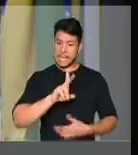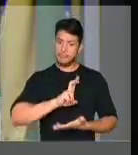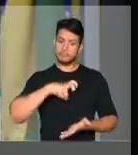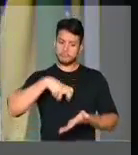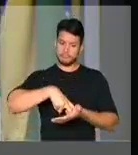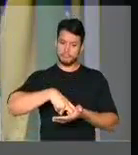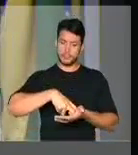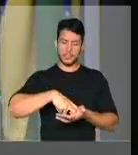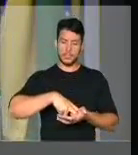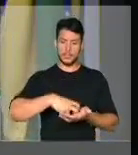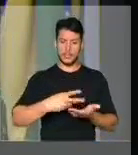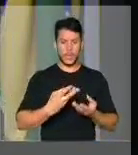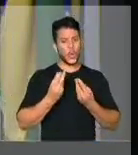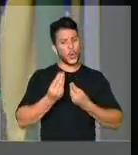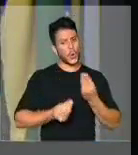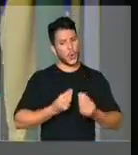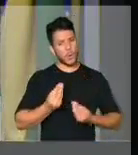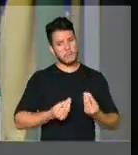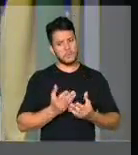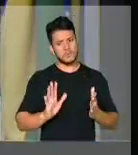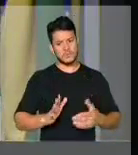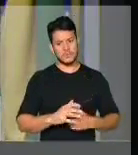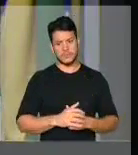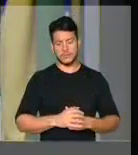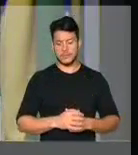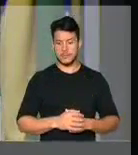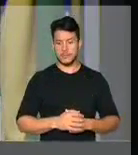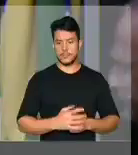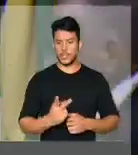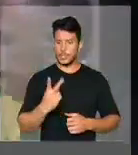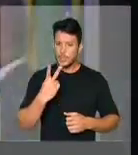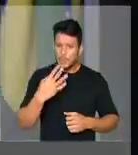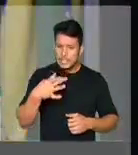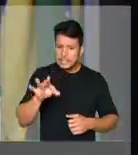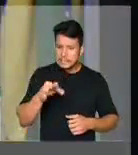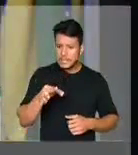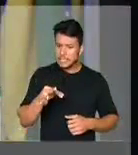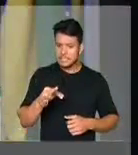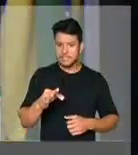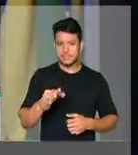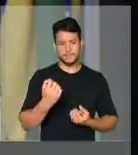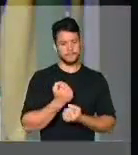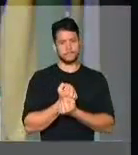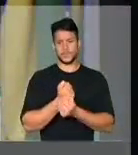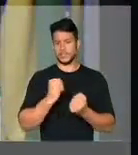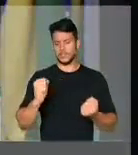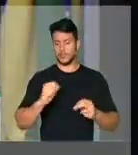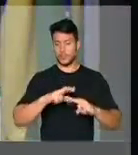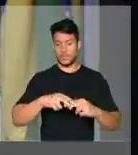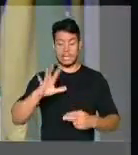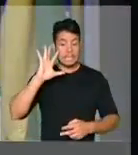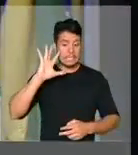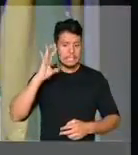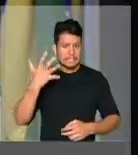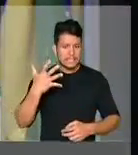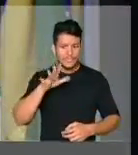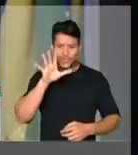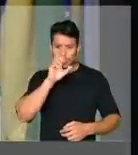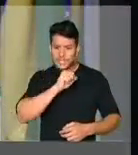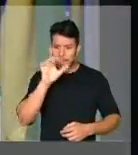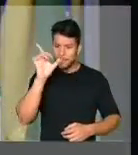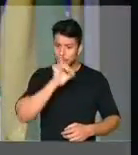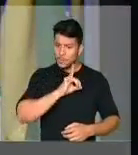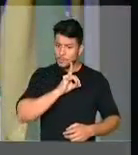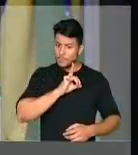se justificava. Mas uma sentença condenatória com apenas 2 páginas e que foi decidida num sábado e